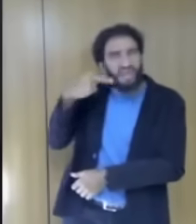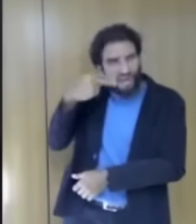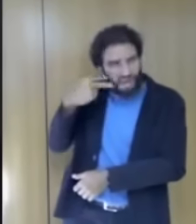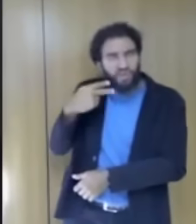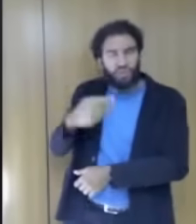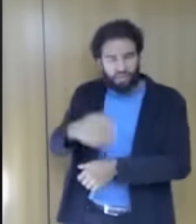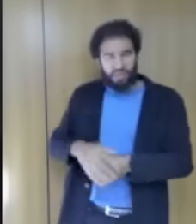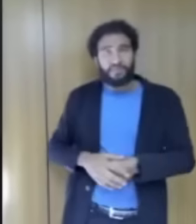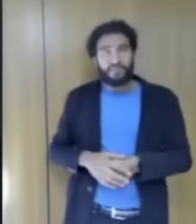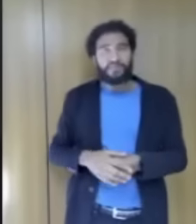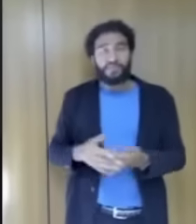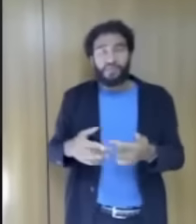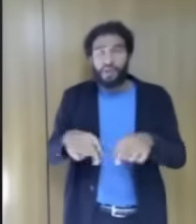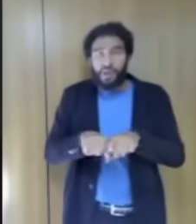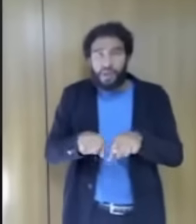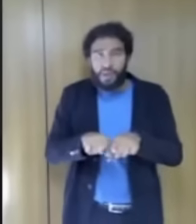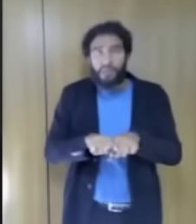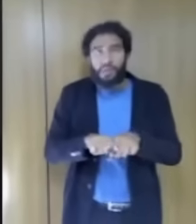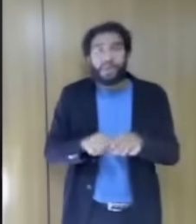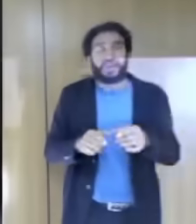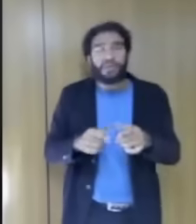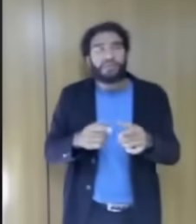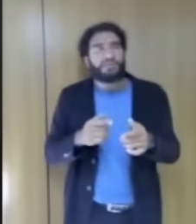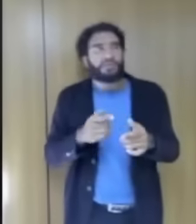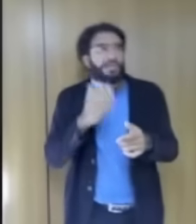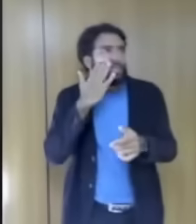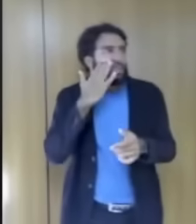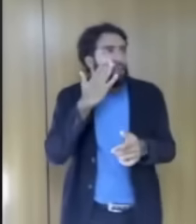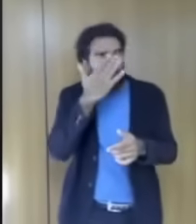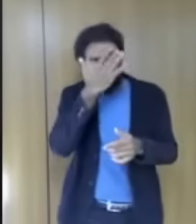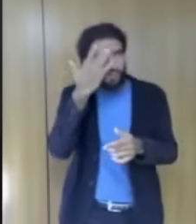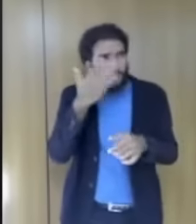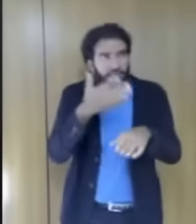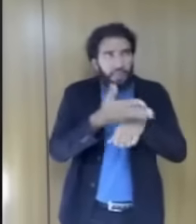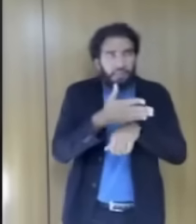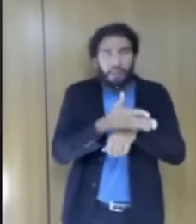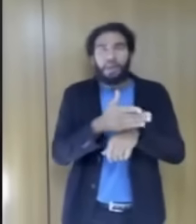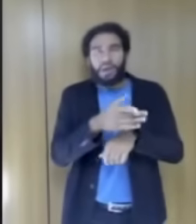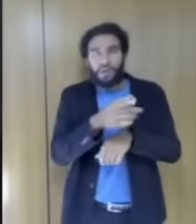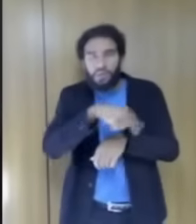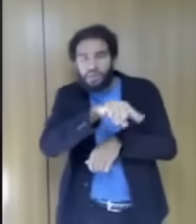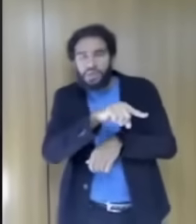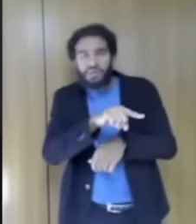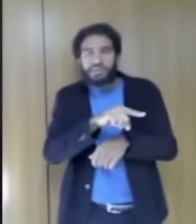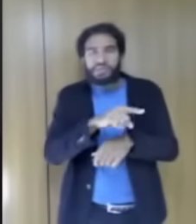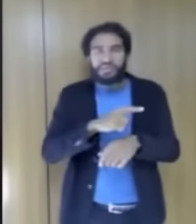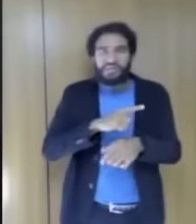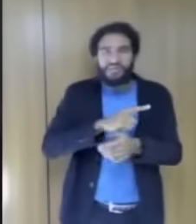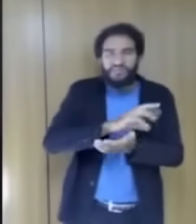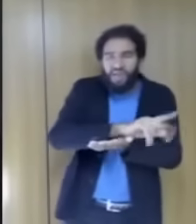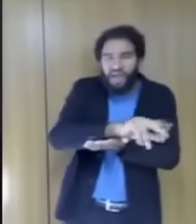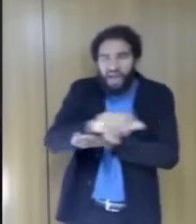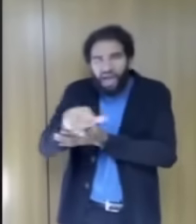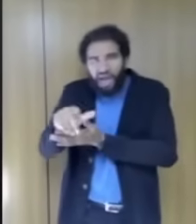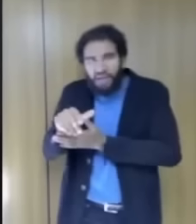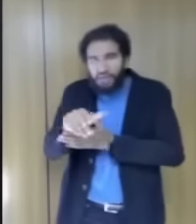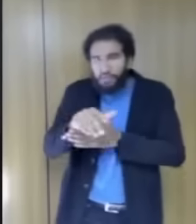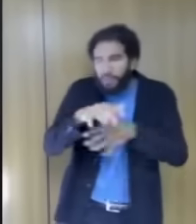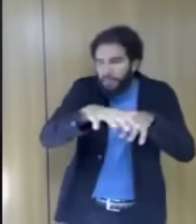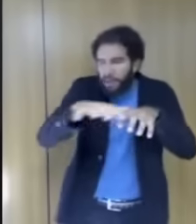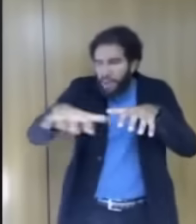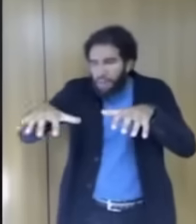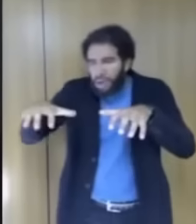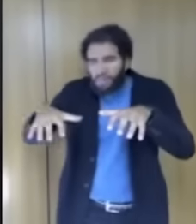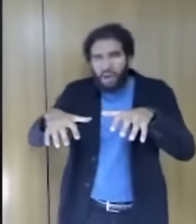de integração com os demais atores de toda essa cadeia criminosa que foi percorrida. Então, ele teve um papel